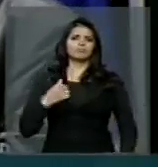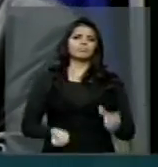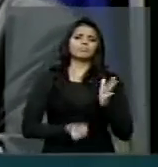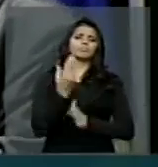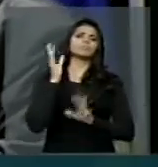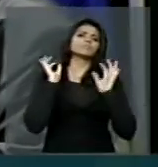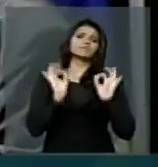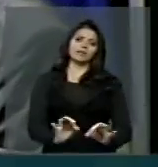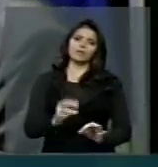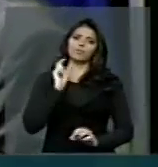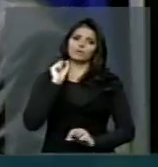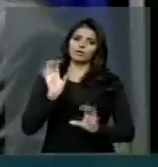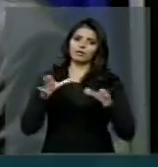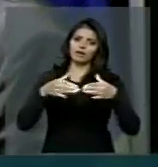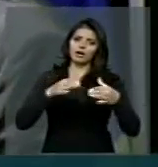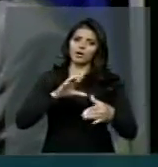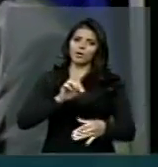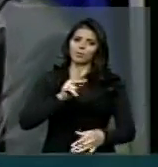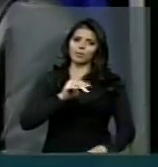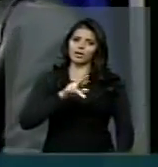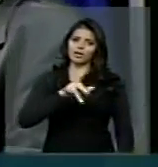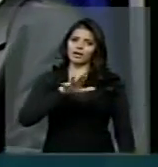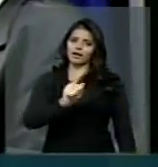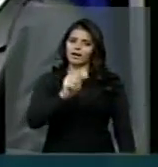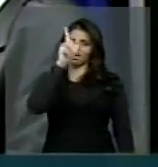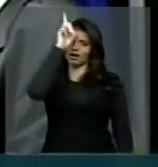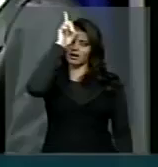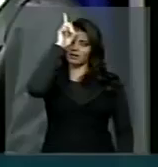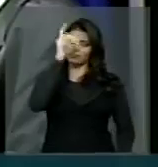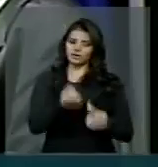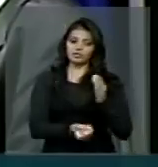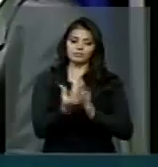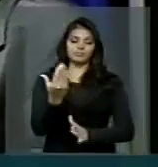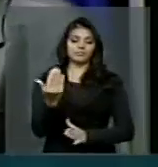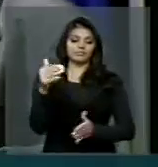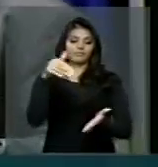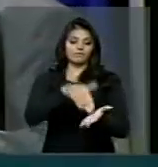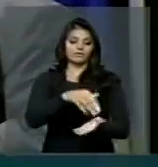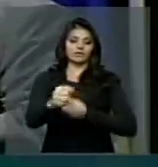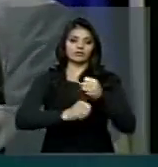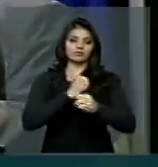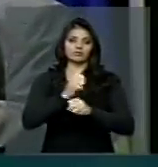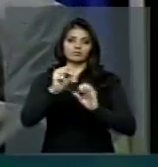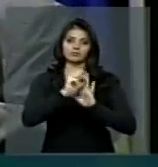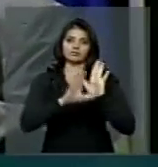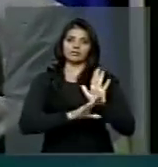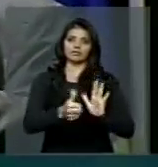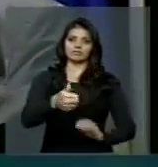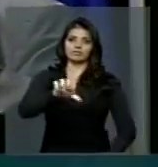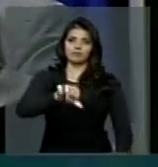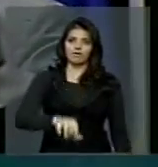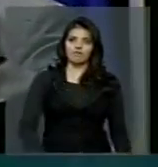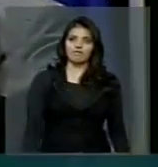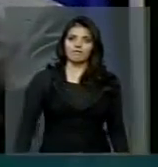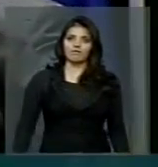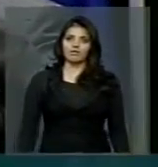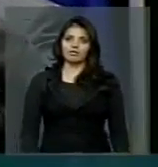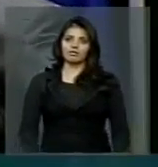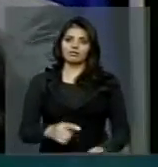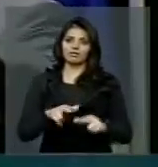exatamente da classe operária alemã, surgida no final do século XIX. Isso